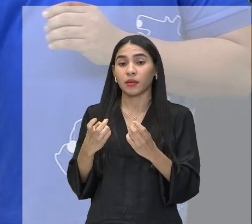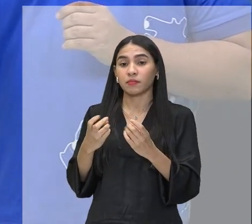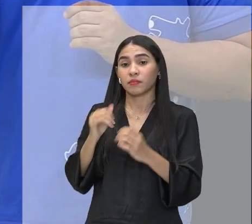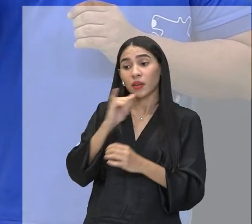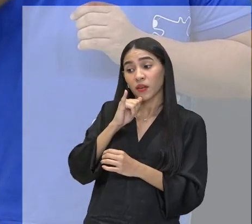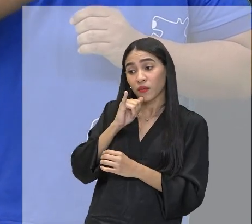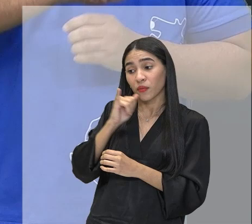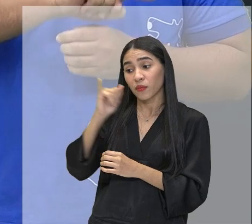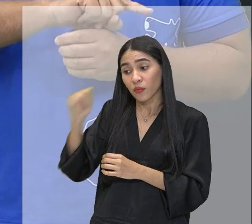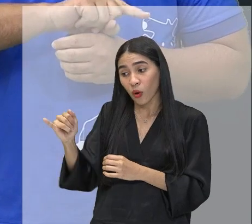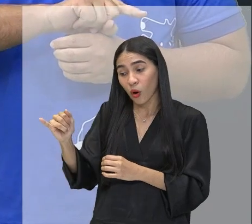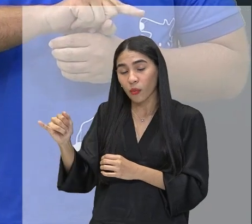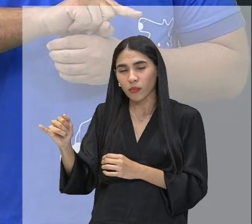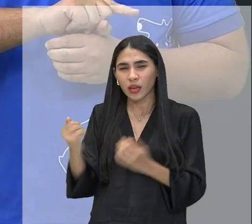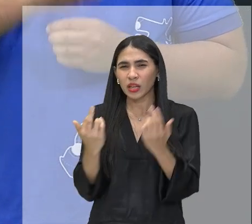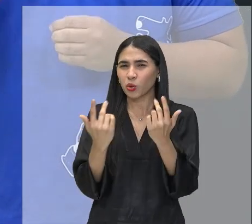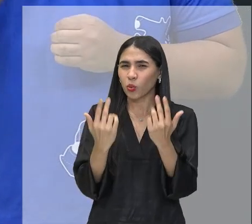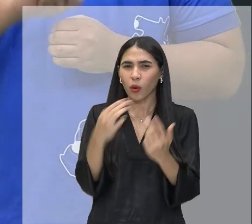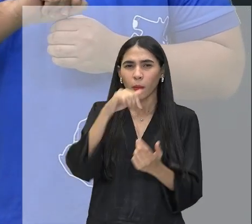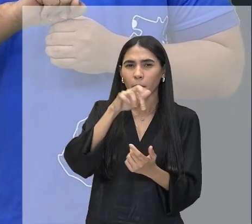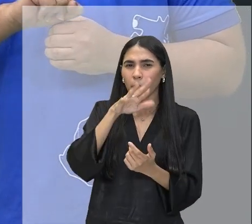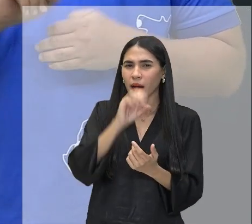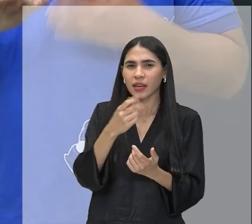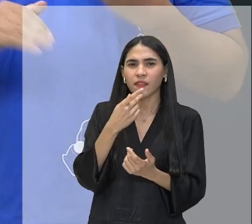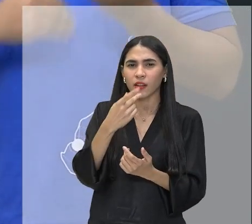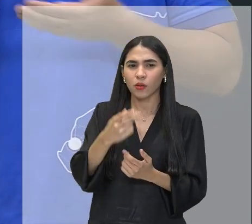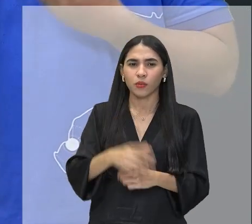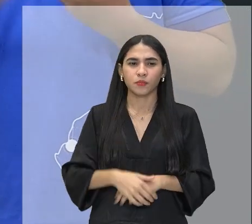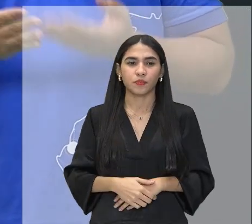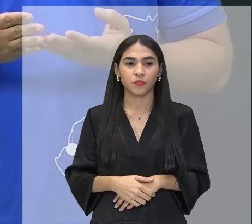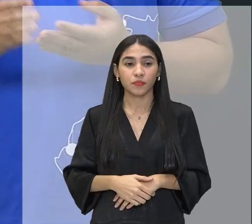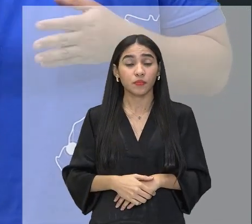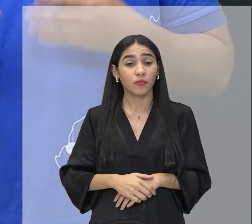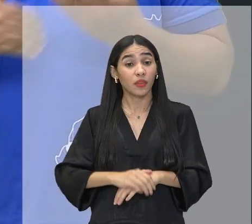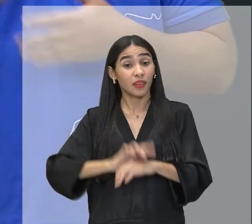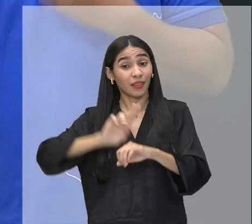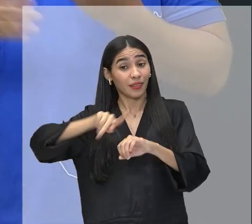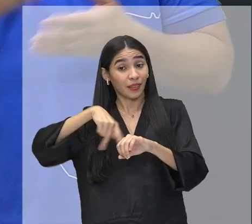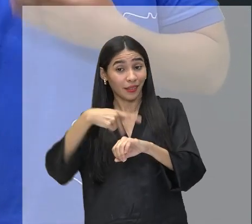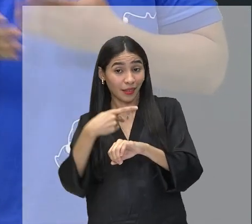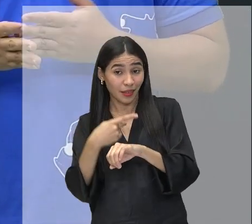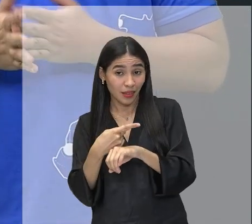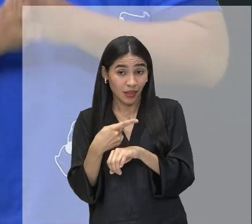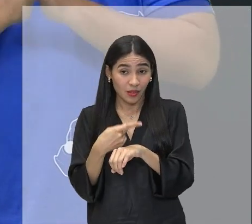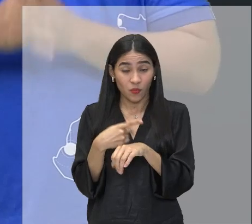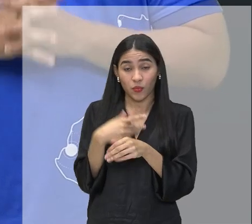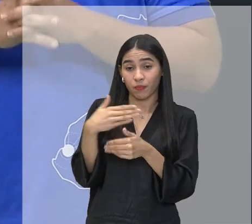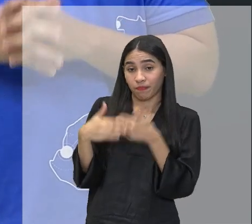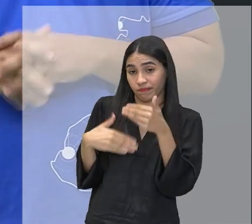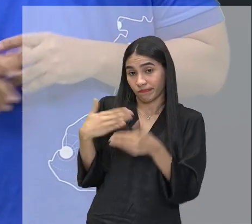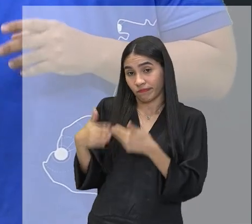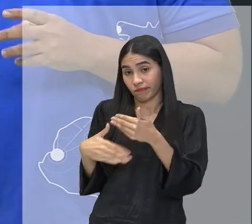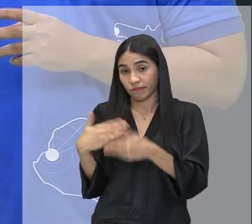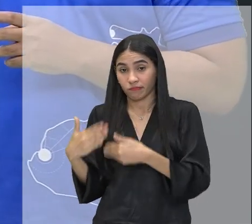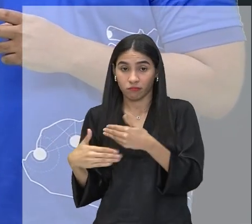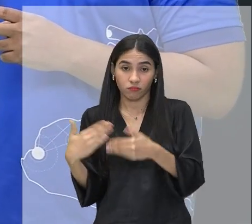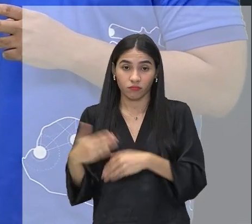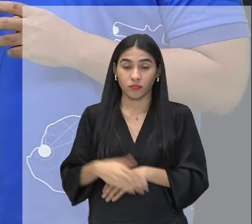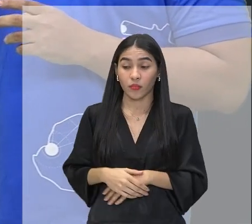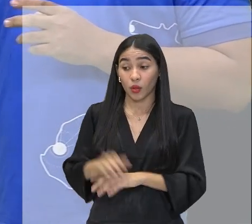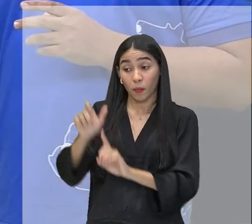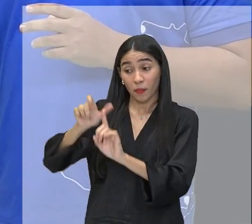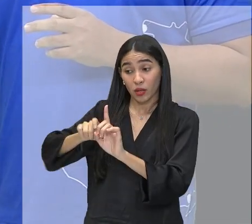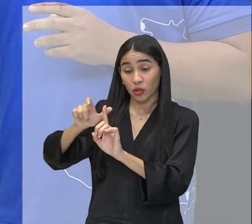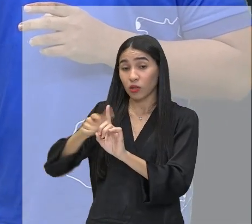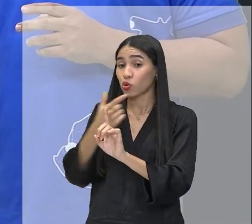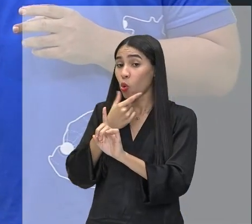exatamente o que a Maria falou, ok? Num segundo momento, já no desenrolar da situação, o nosso